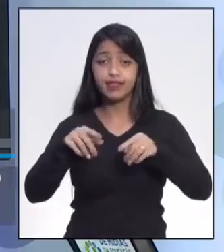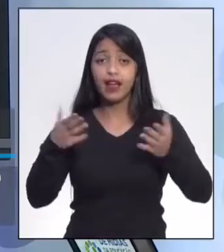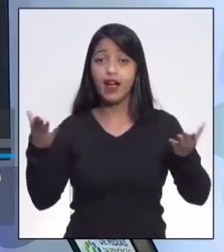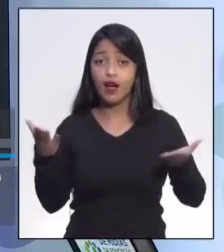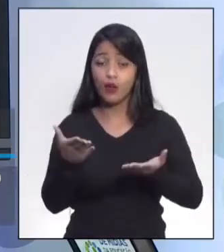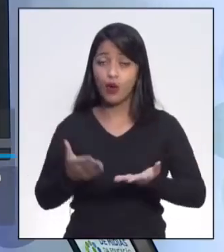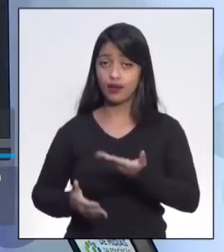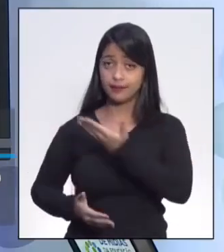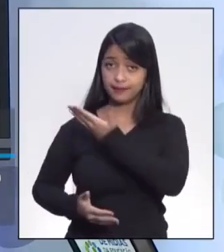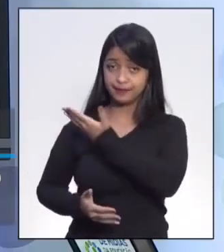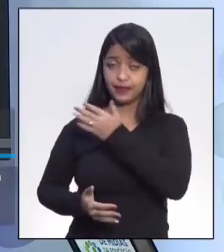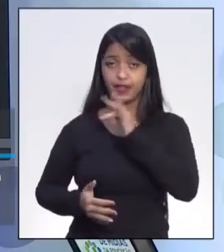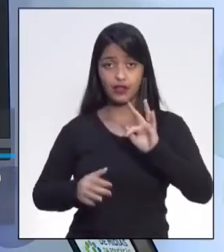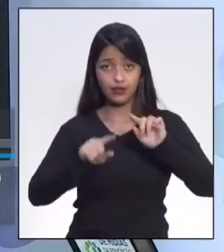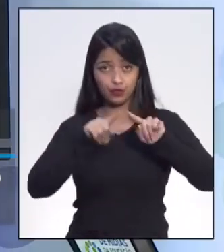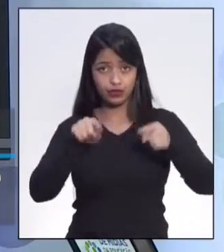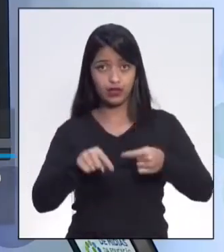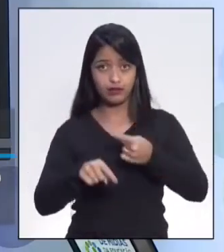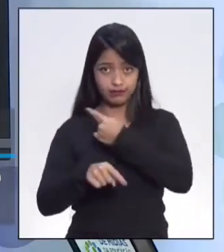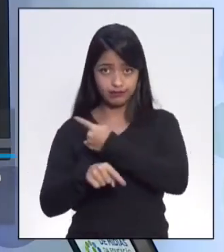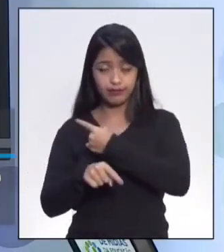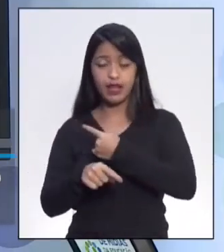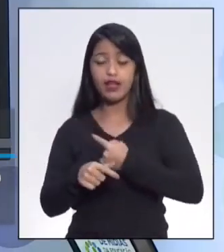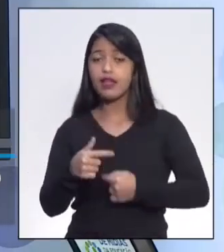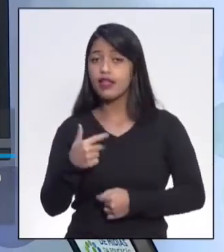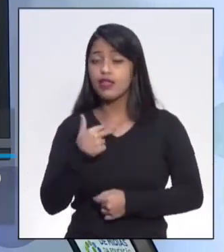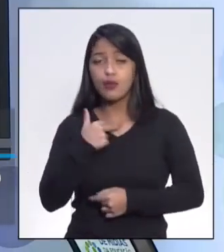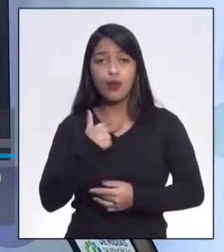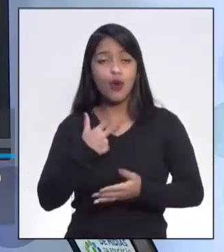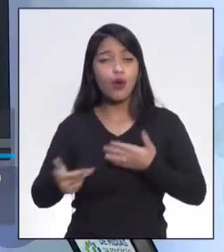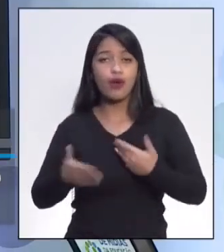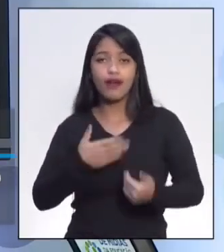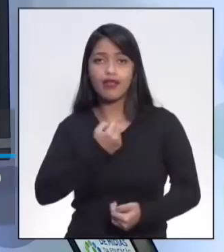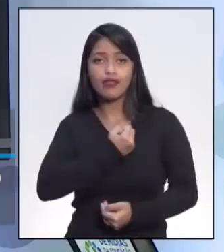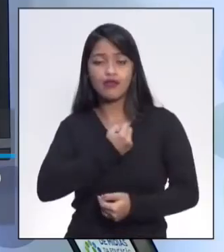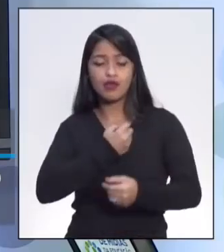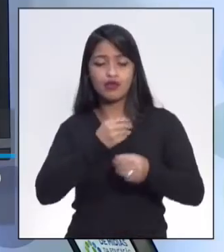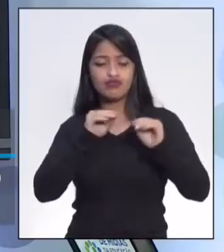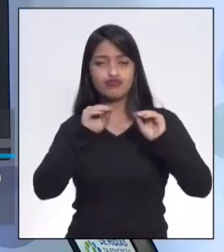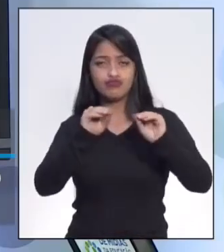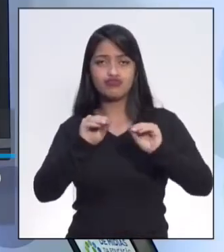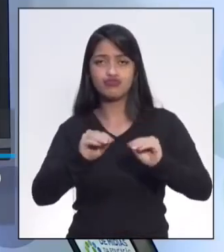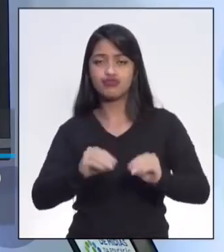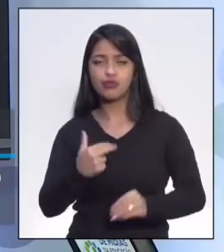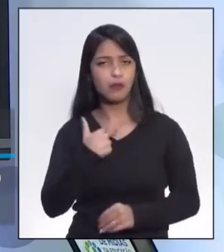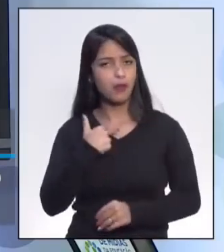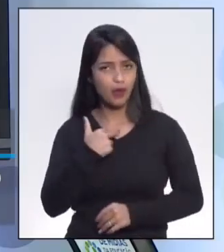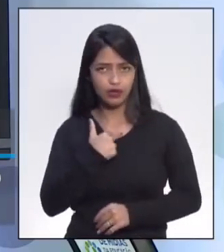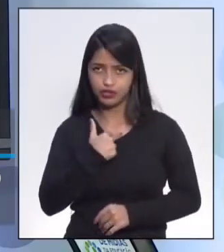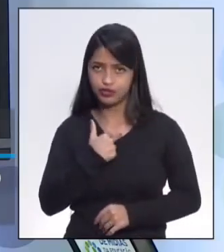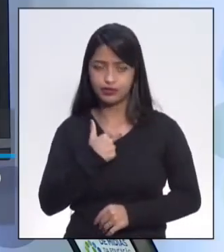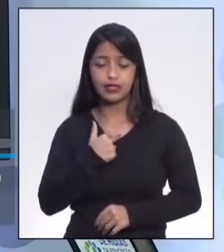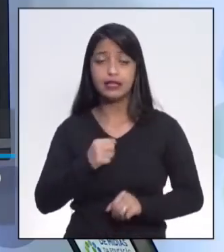especificamente, eu não posso colocar qualquer valor. Eu tenho que colocar valores